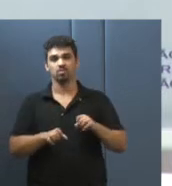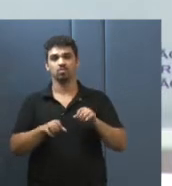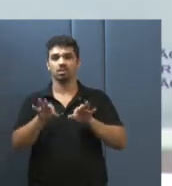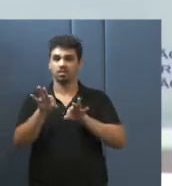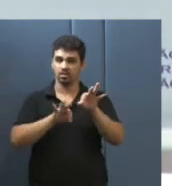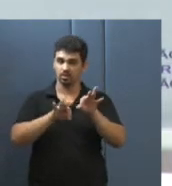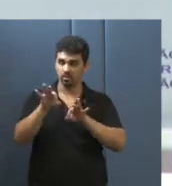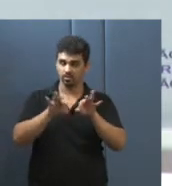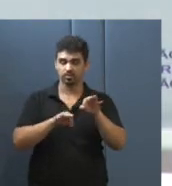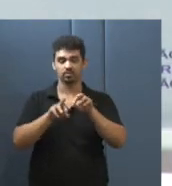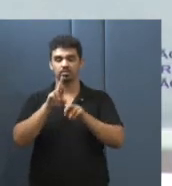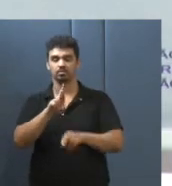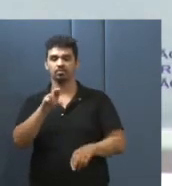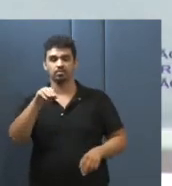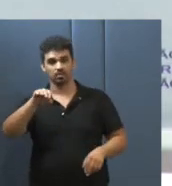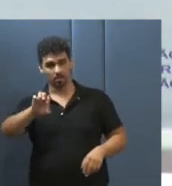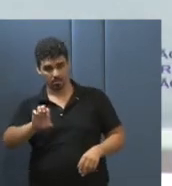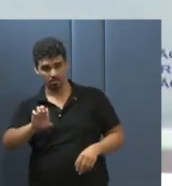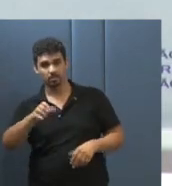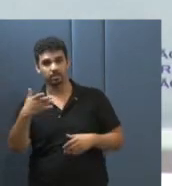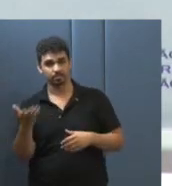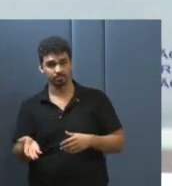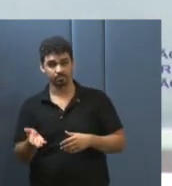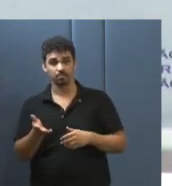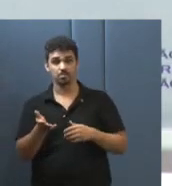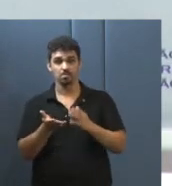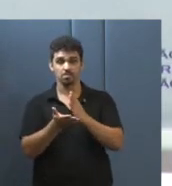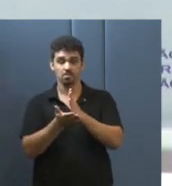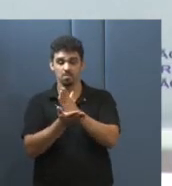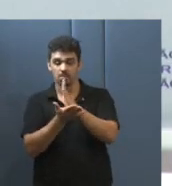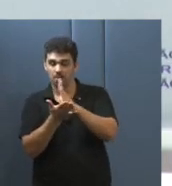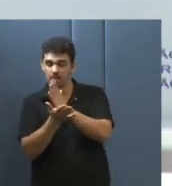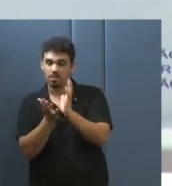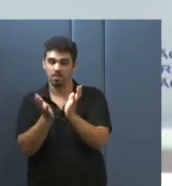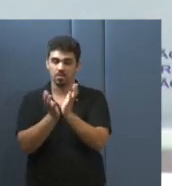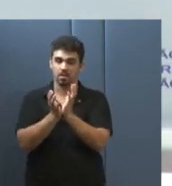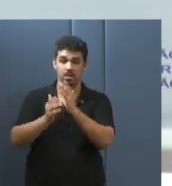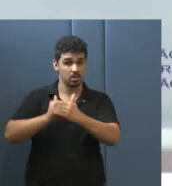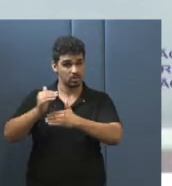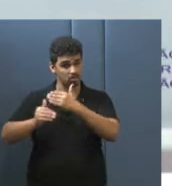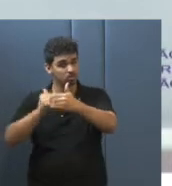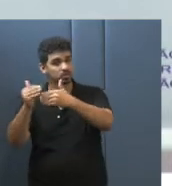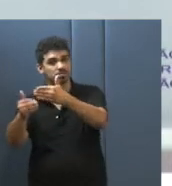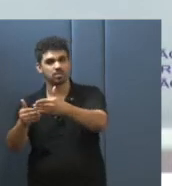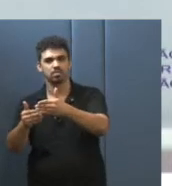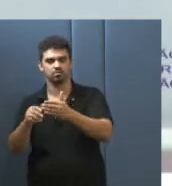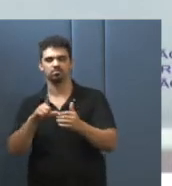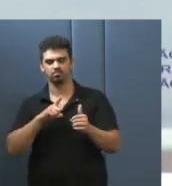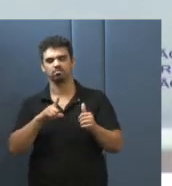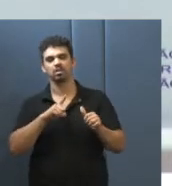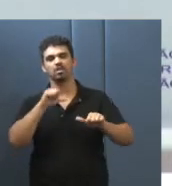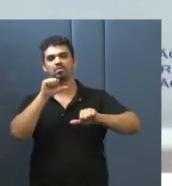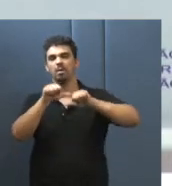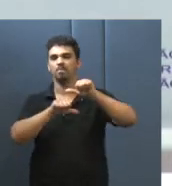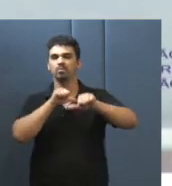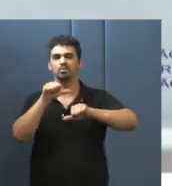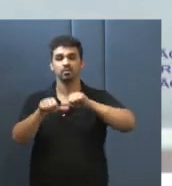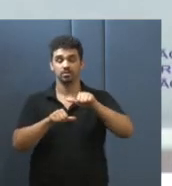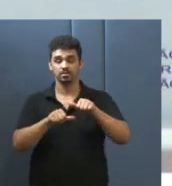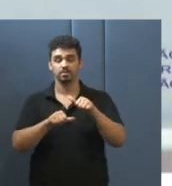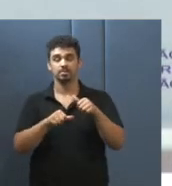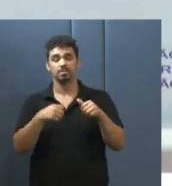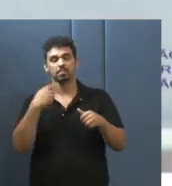naturalmente o MRE é parte disso também, que a gente ainda continua em processo, Houve uma mudança na composição para tentar